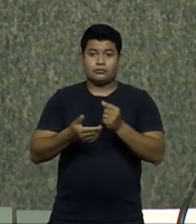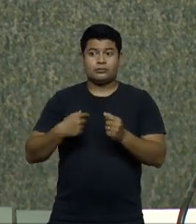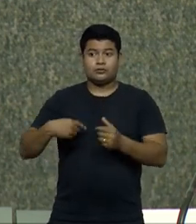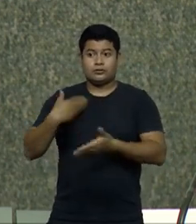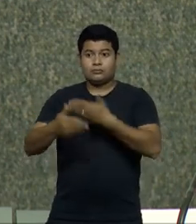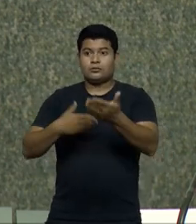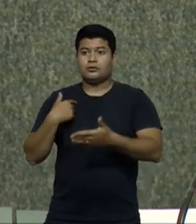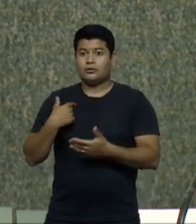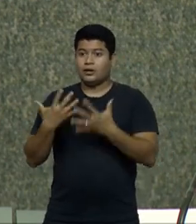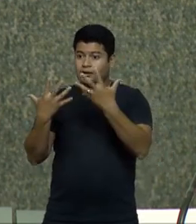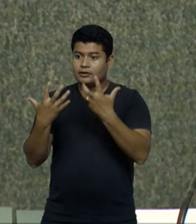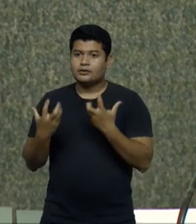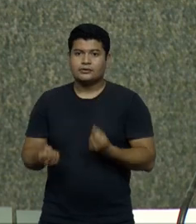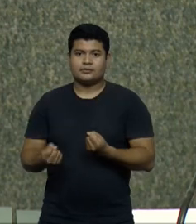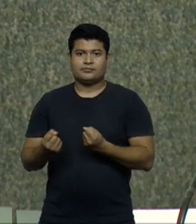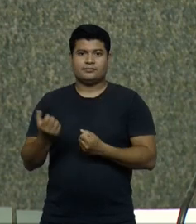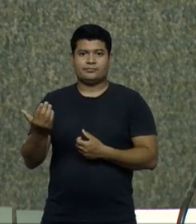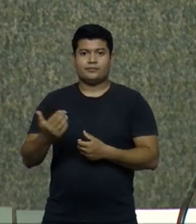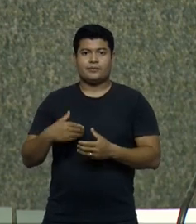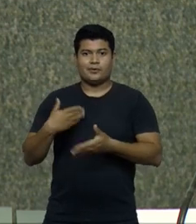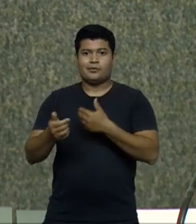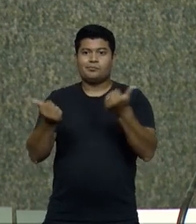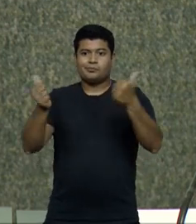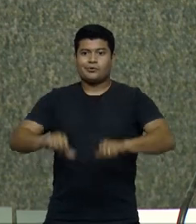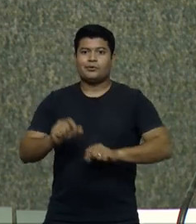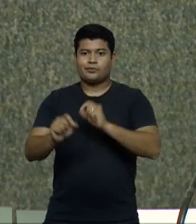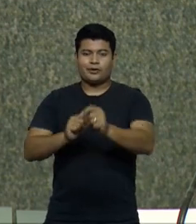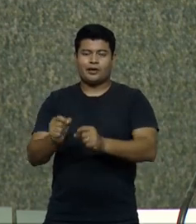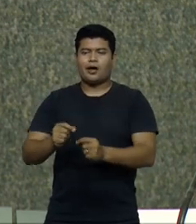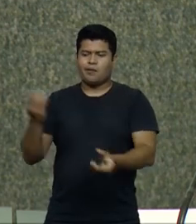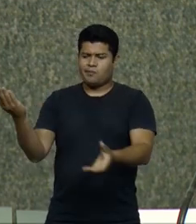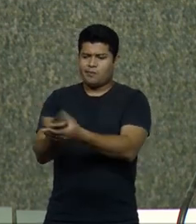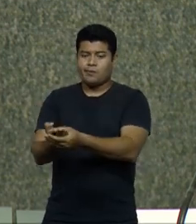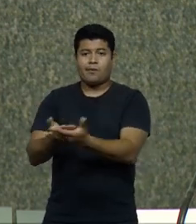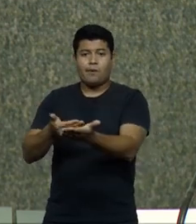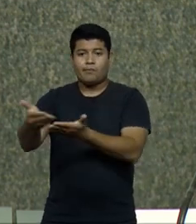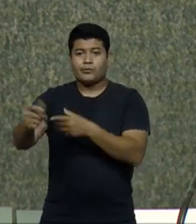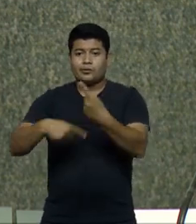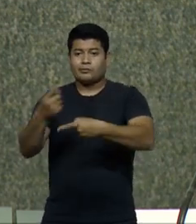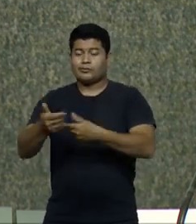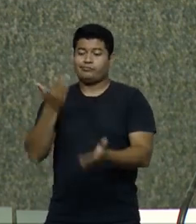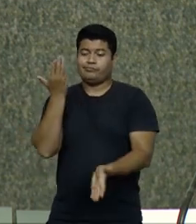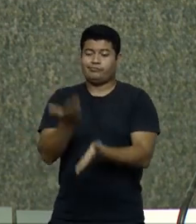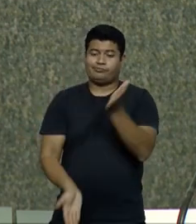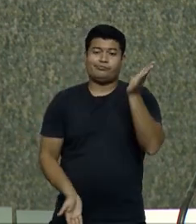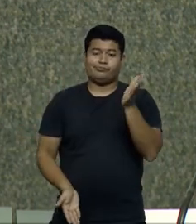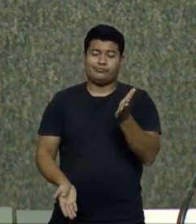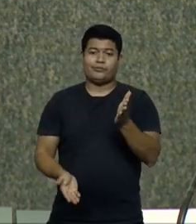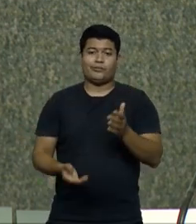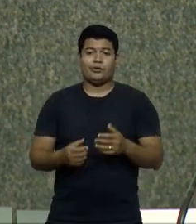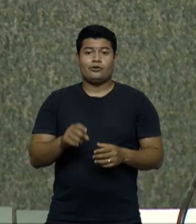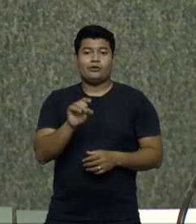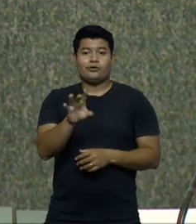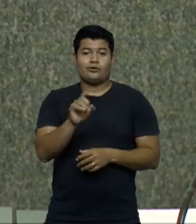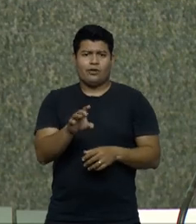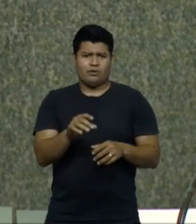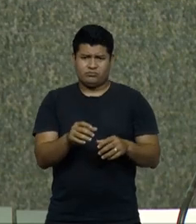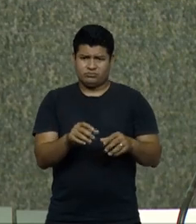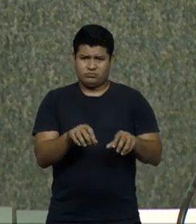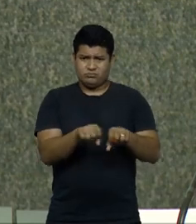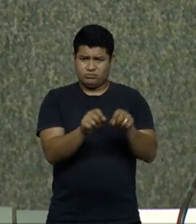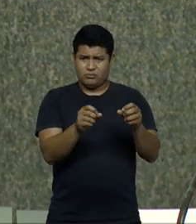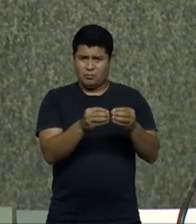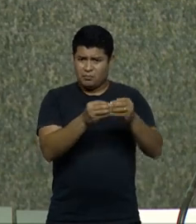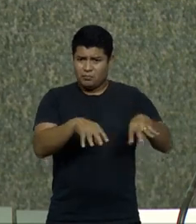que nada pior do que procurar o judiciário e você perderá a ação se você não só é desperdiçou seu tempo Como você